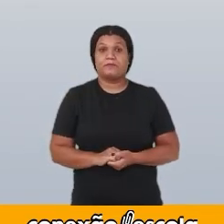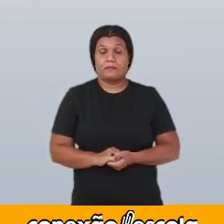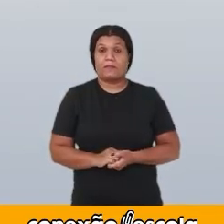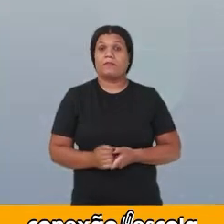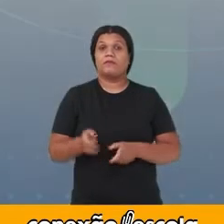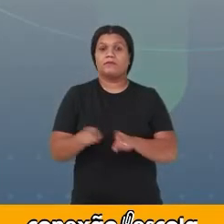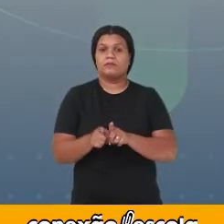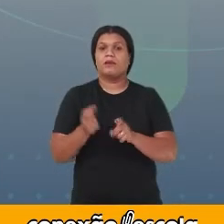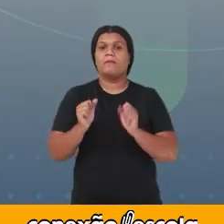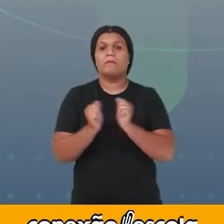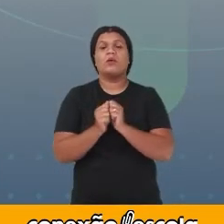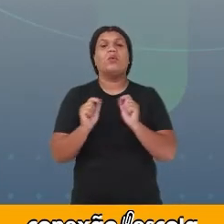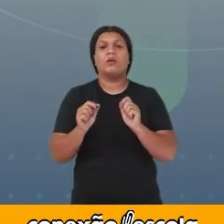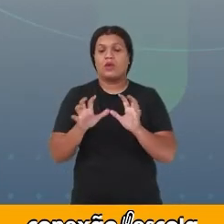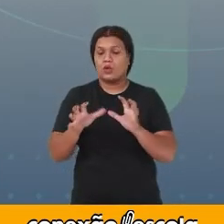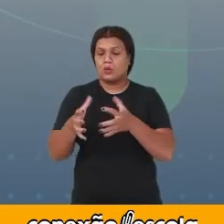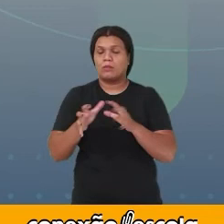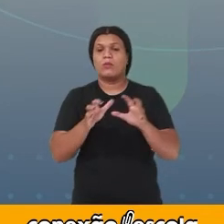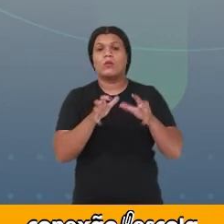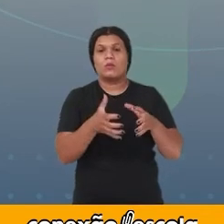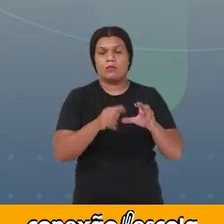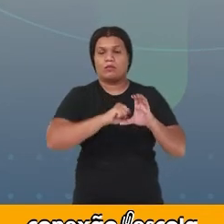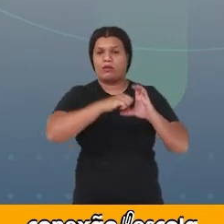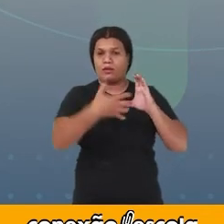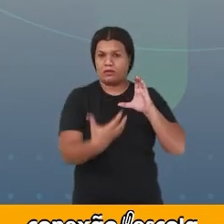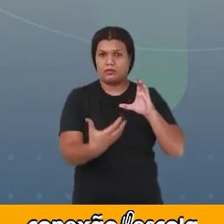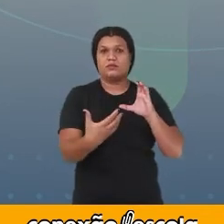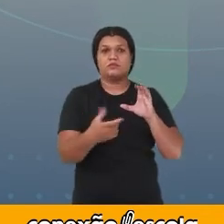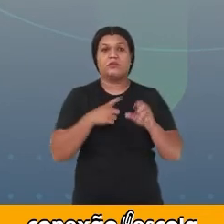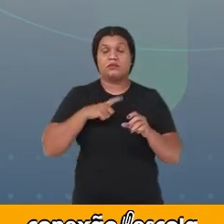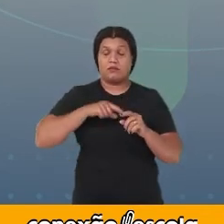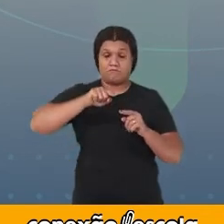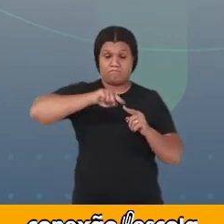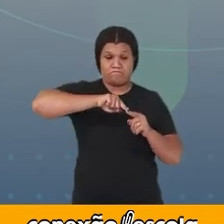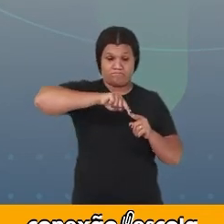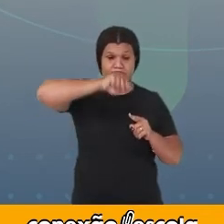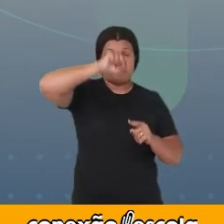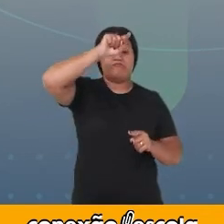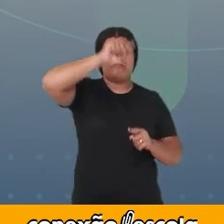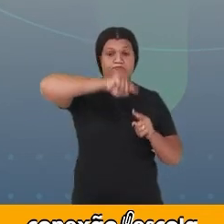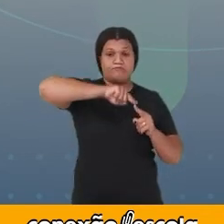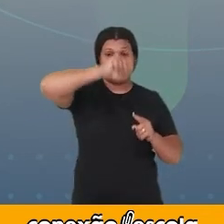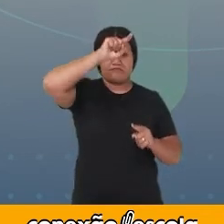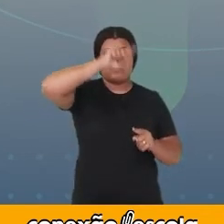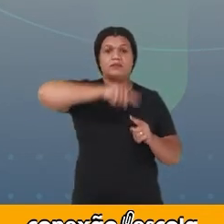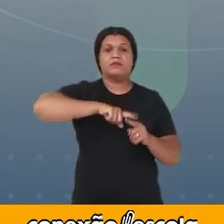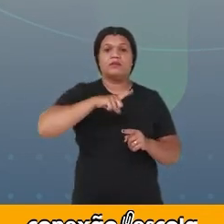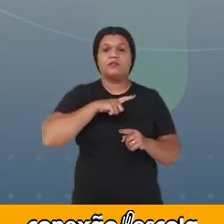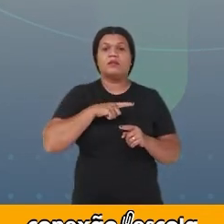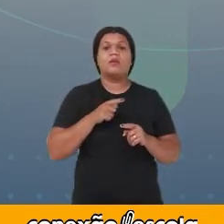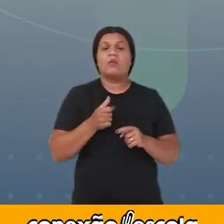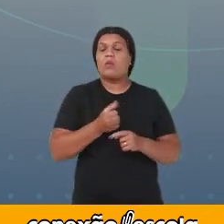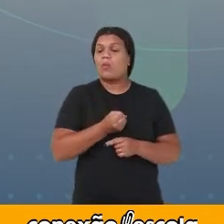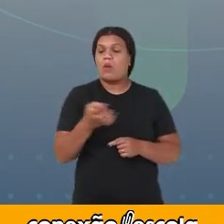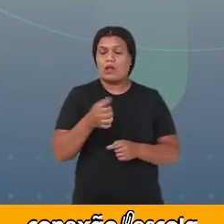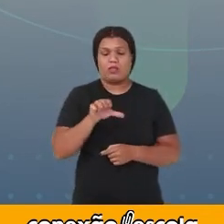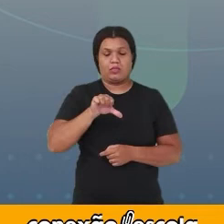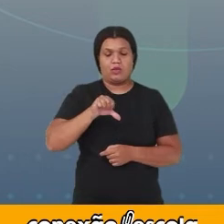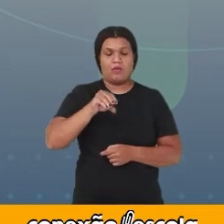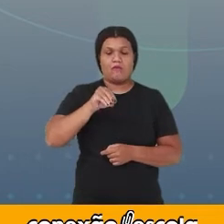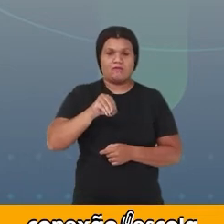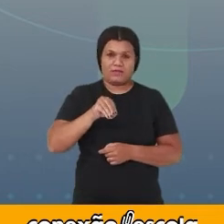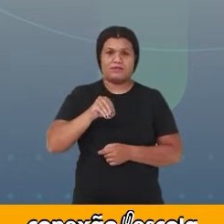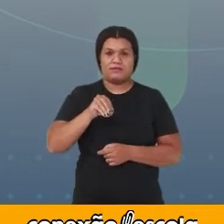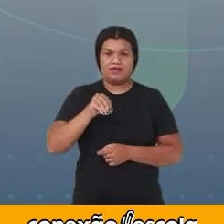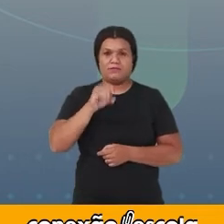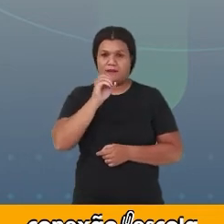Podemos classificar os ângulos como ângulo reto, que é o ângulo que mede exatamente 90 graus.